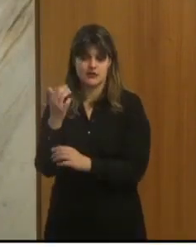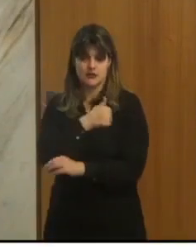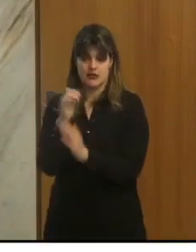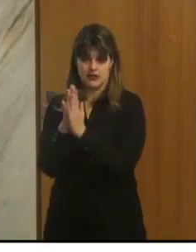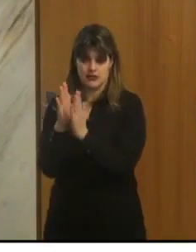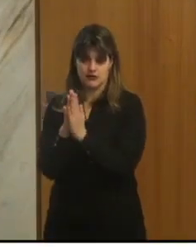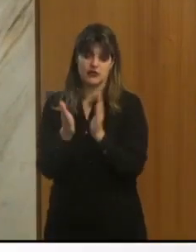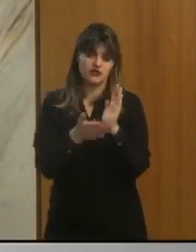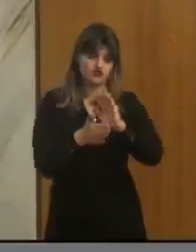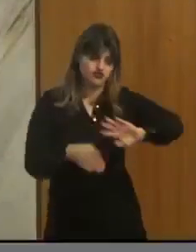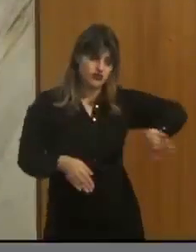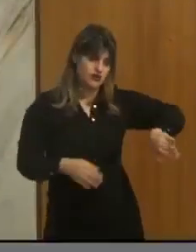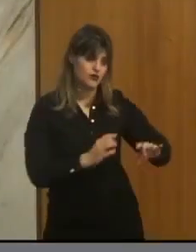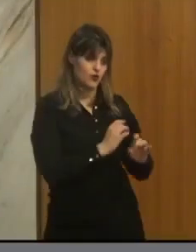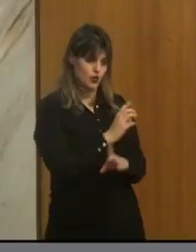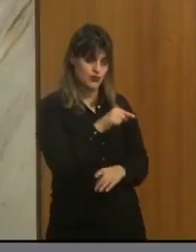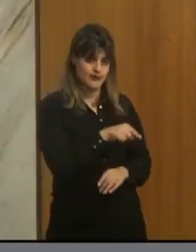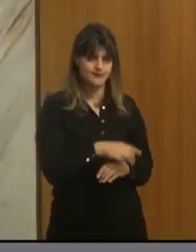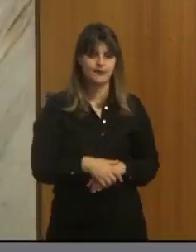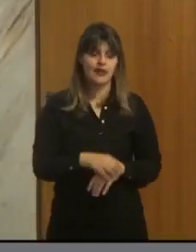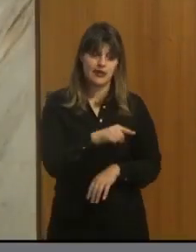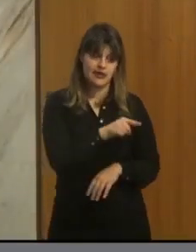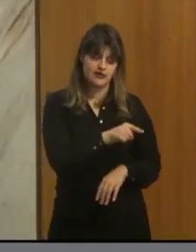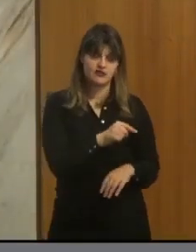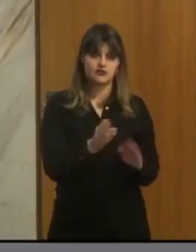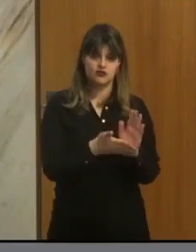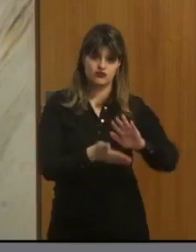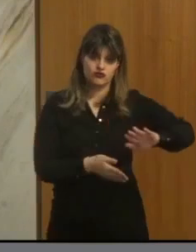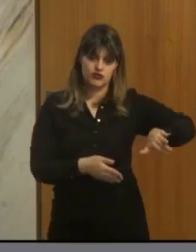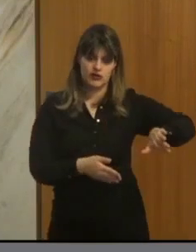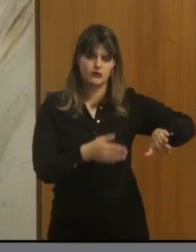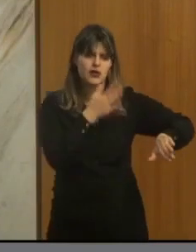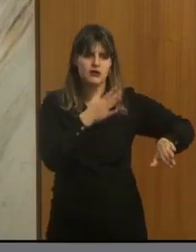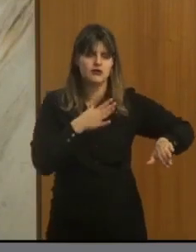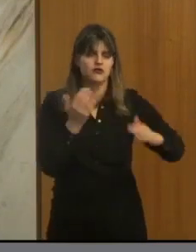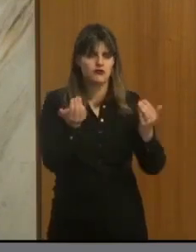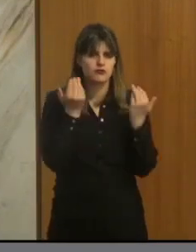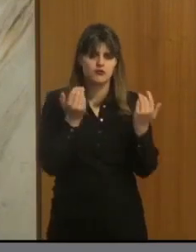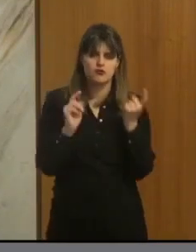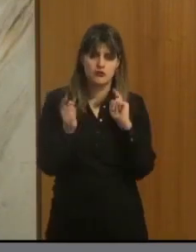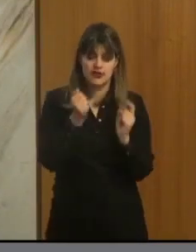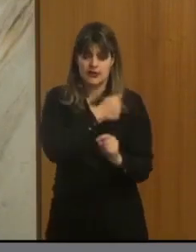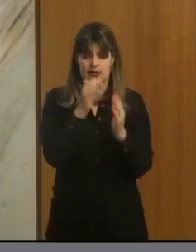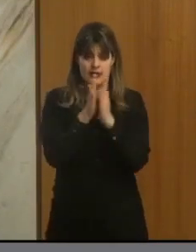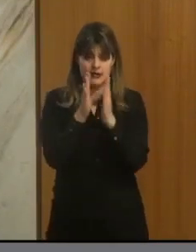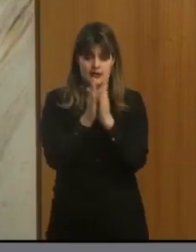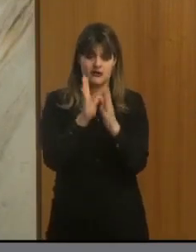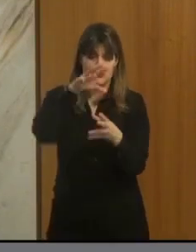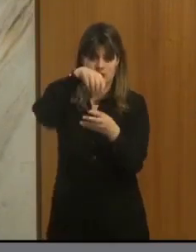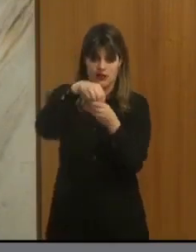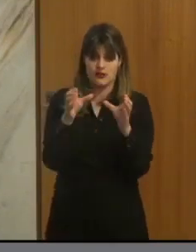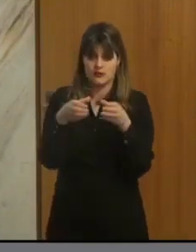fundacional. Esta é a do lado esquerdo, que nos indica imediatamente que aquela igreja pertence à Ordem de